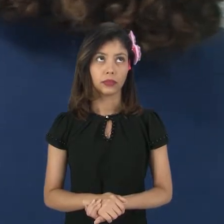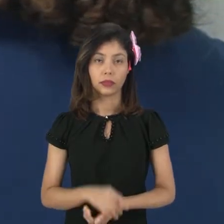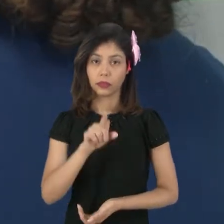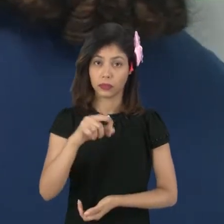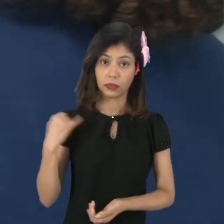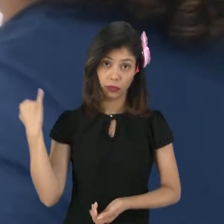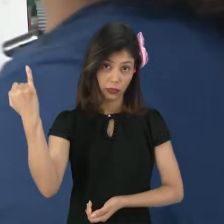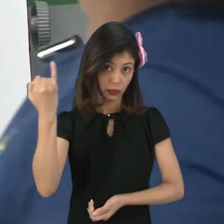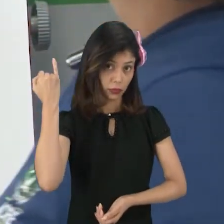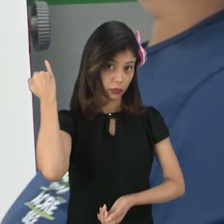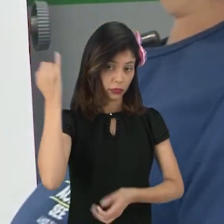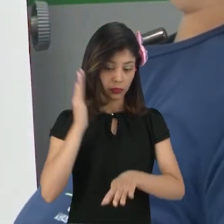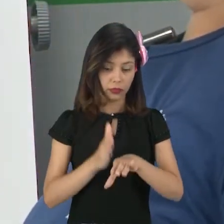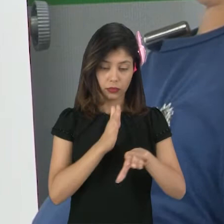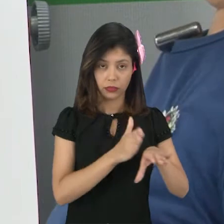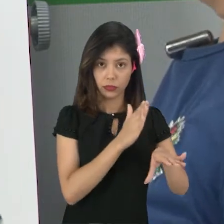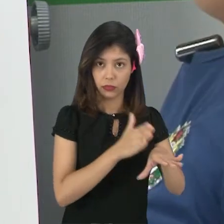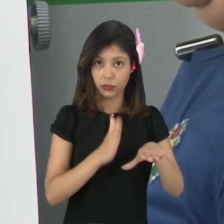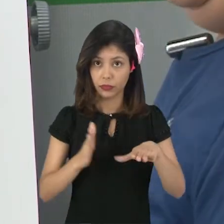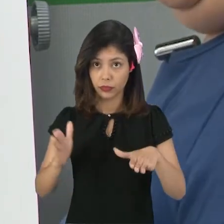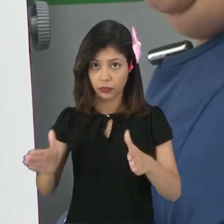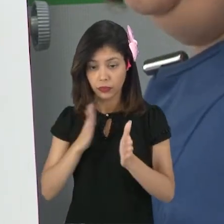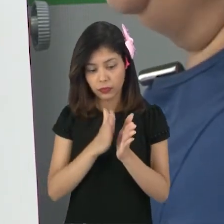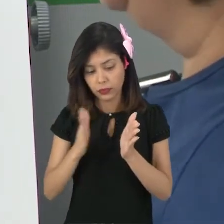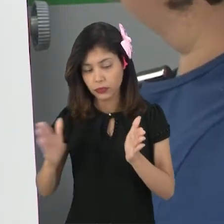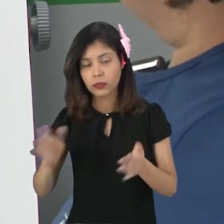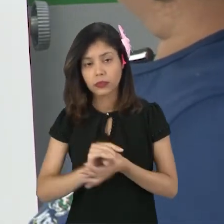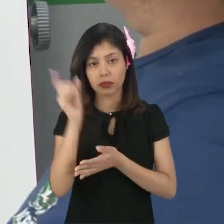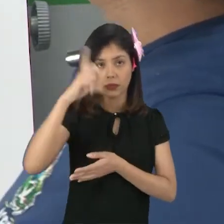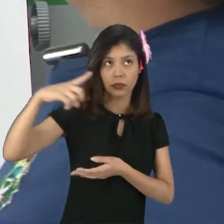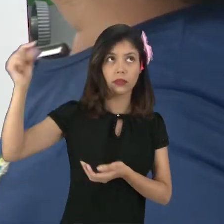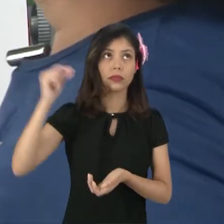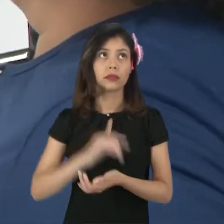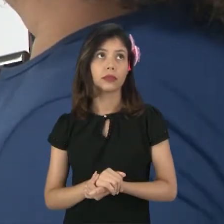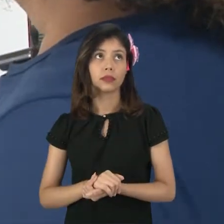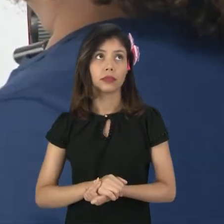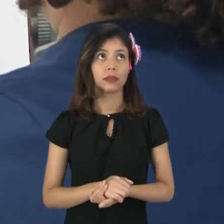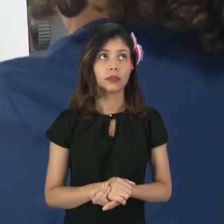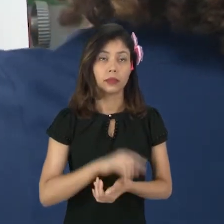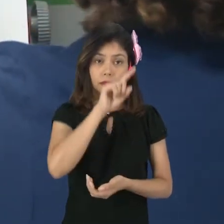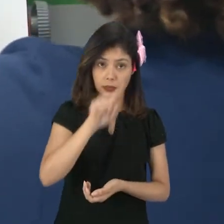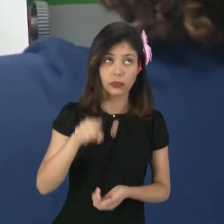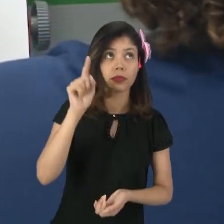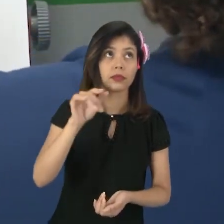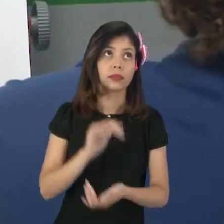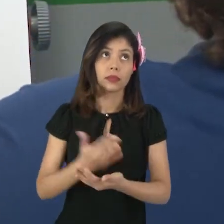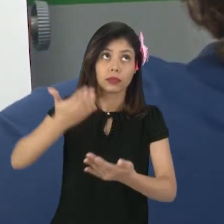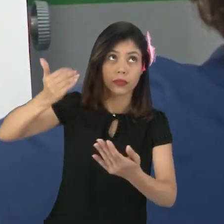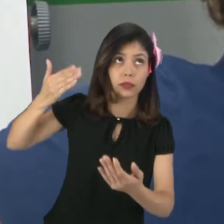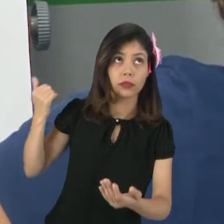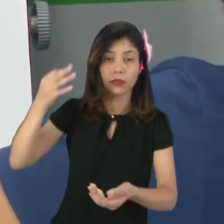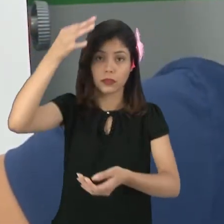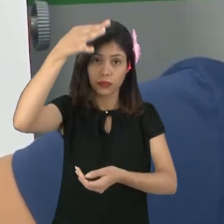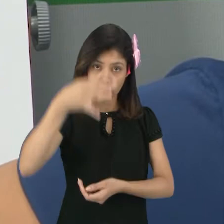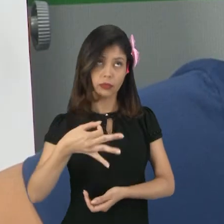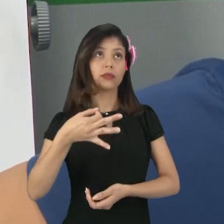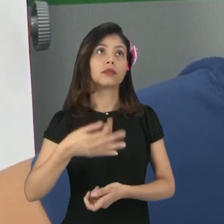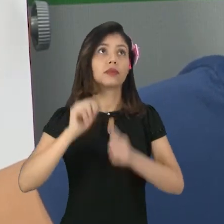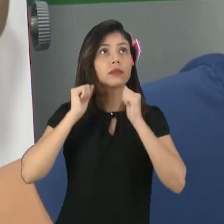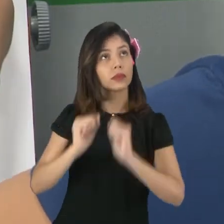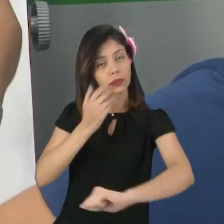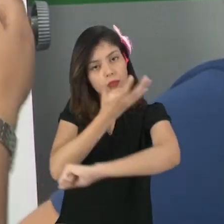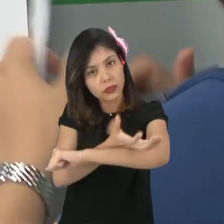Essa é a importância das fases da Lua para a agricultura, como nós vimos, né, nas aulas. Ela marca a época